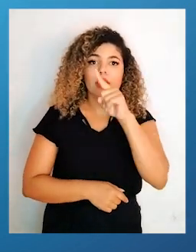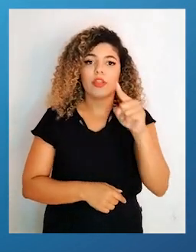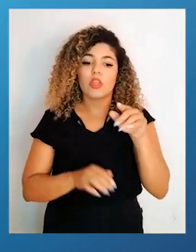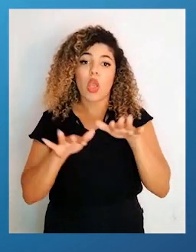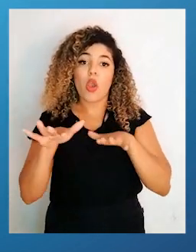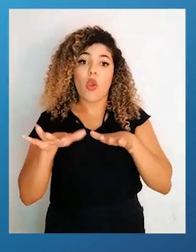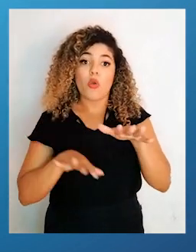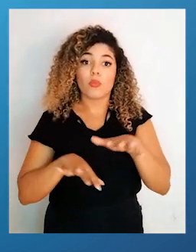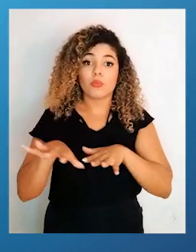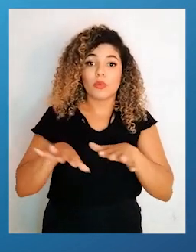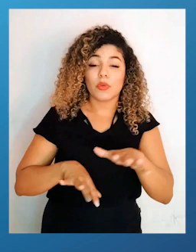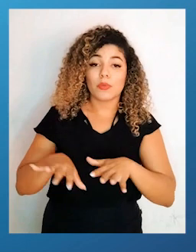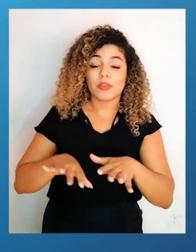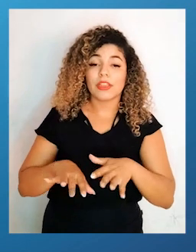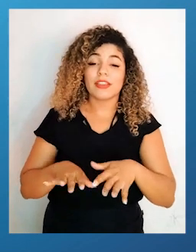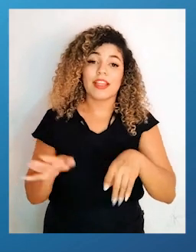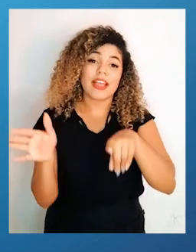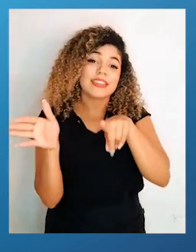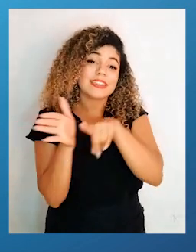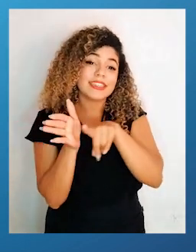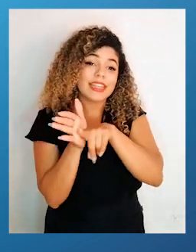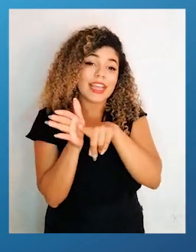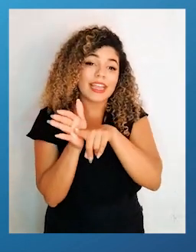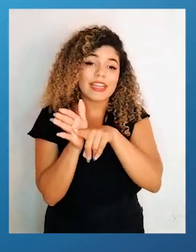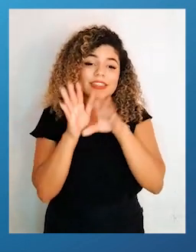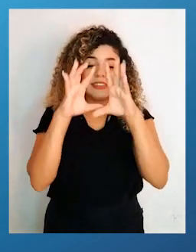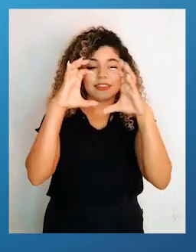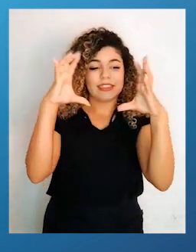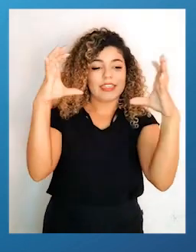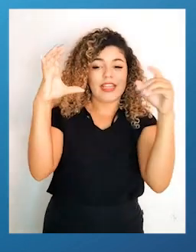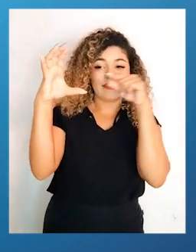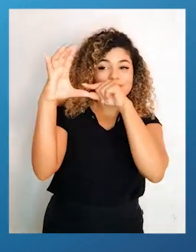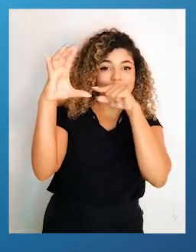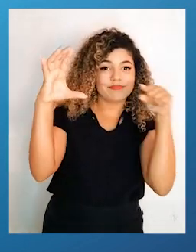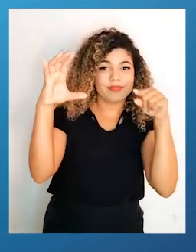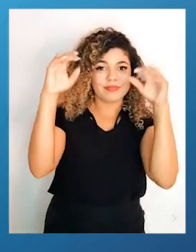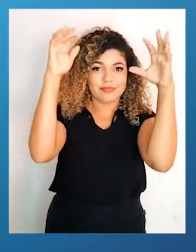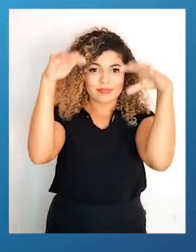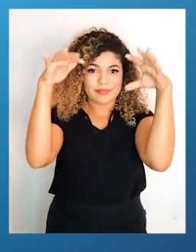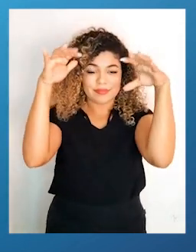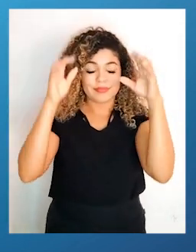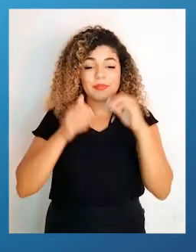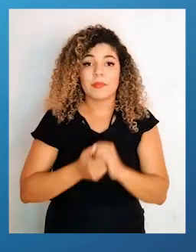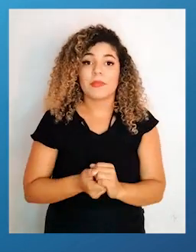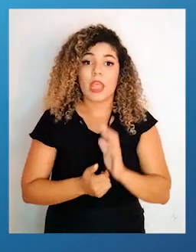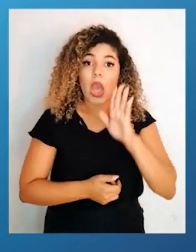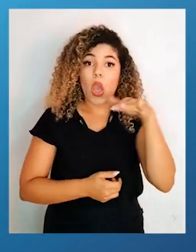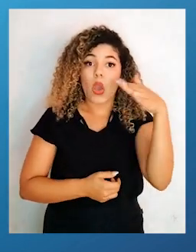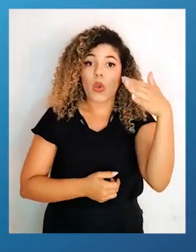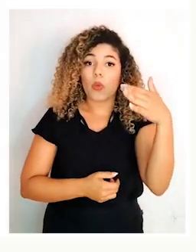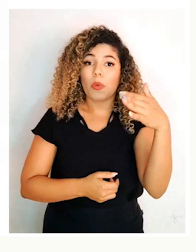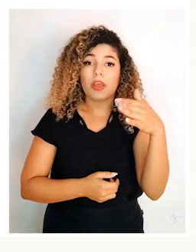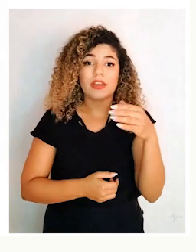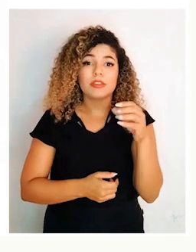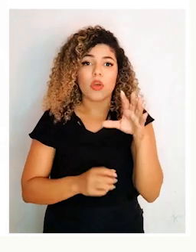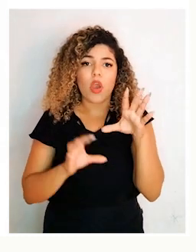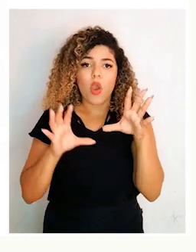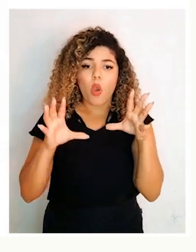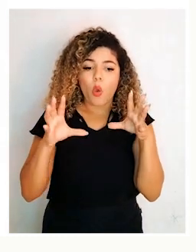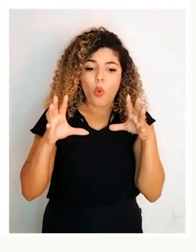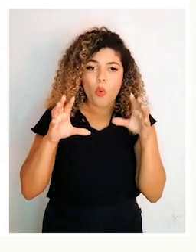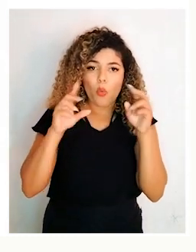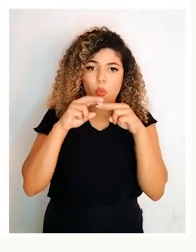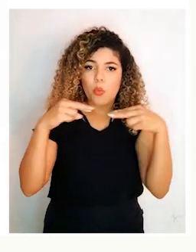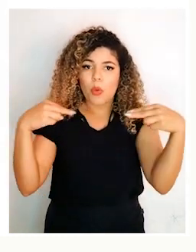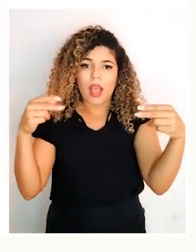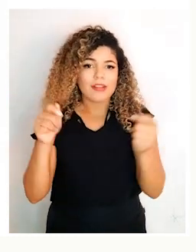movimentações iniciais de cargas negativas presentes nas nuvens da tempestade. Quando o ar não consegue mais isolá-las, as cargas negativas